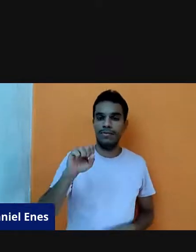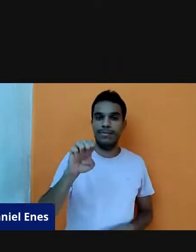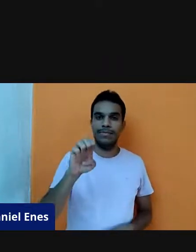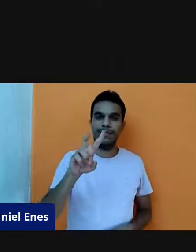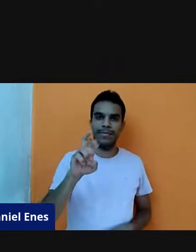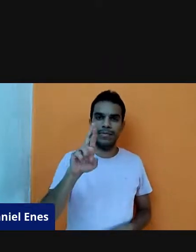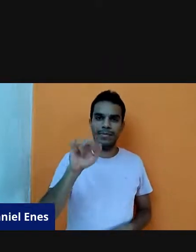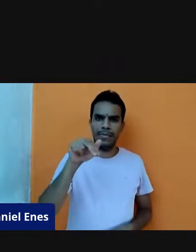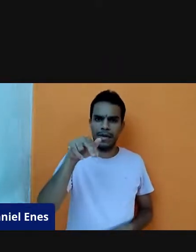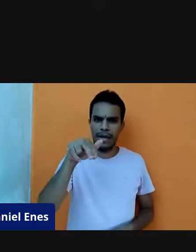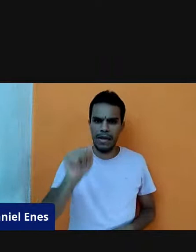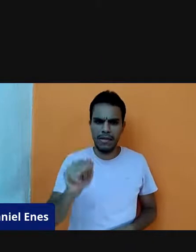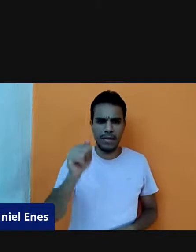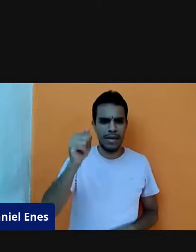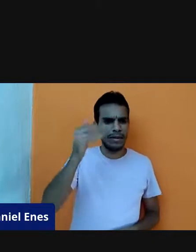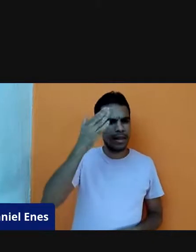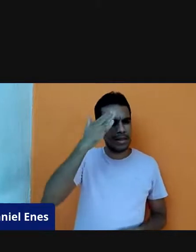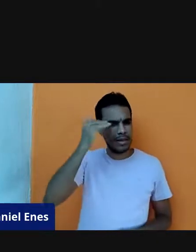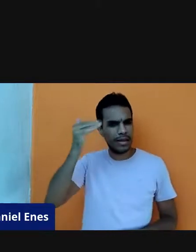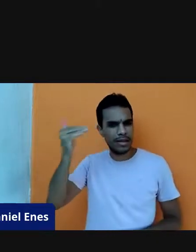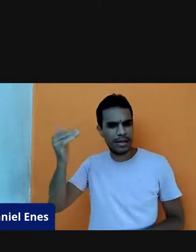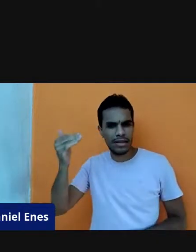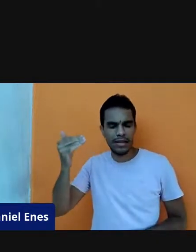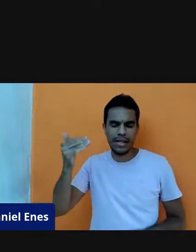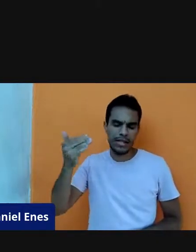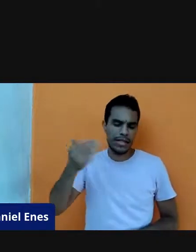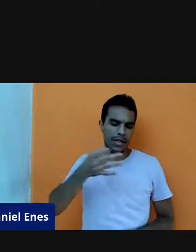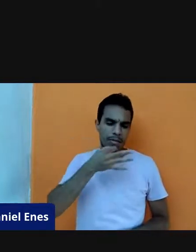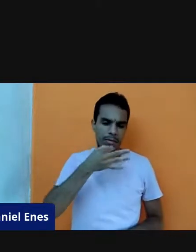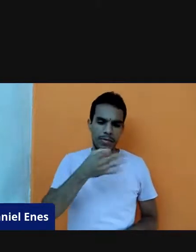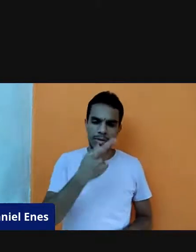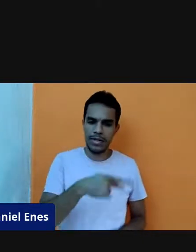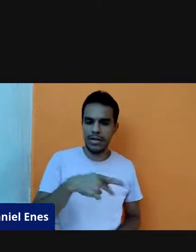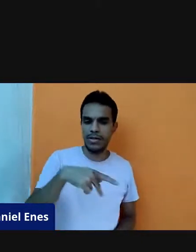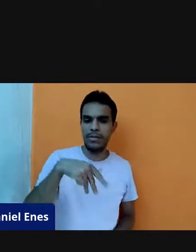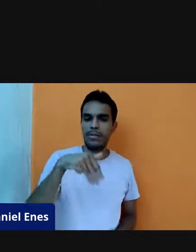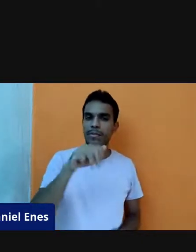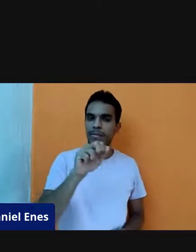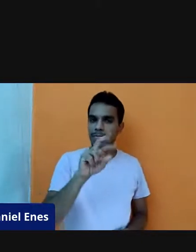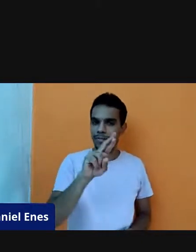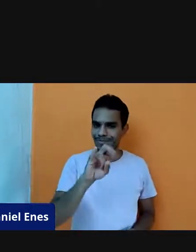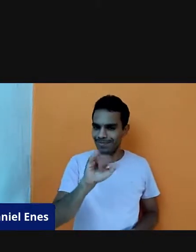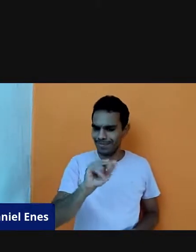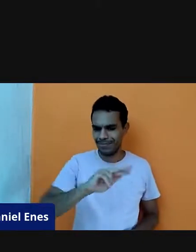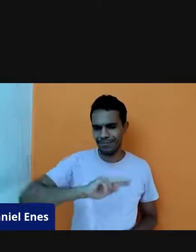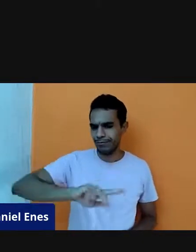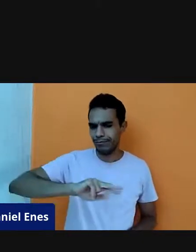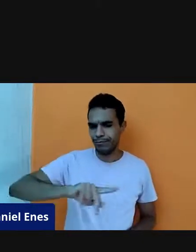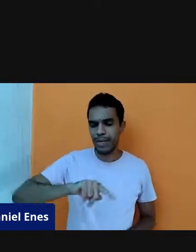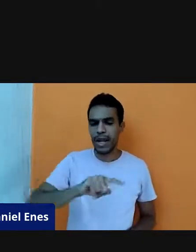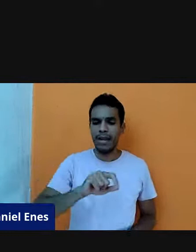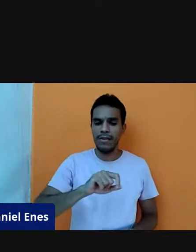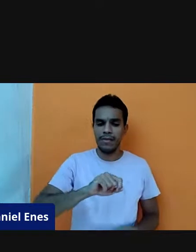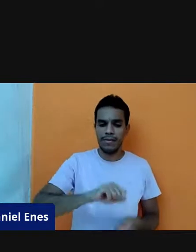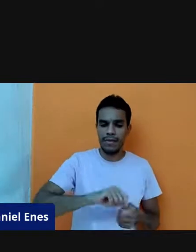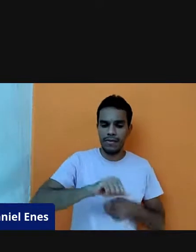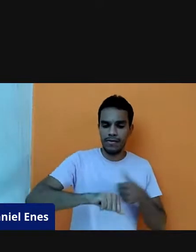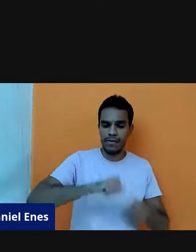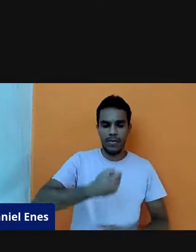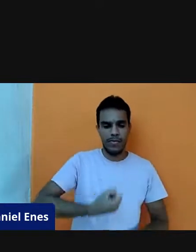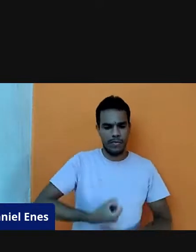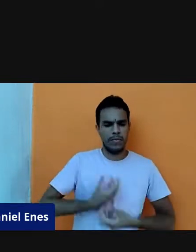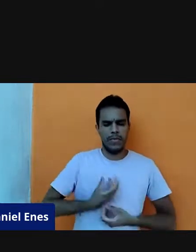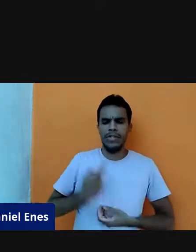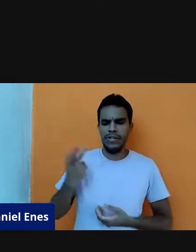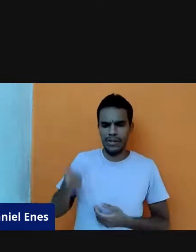um grande sucesso como peça, né, na opinião de Maria Clara Machado, ele resolve transformar em poema. Né? Tinha sido escrito